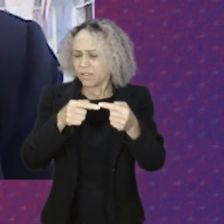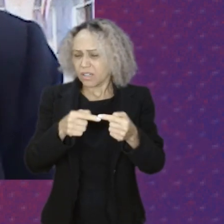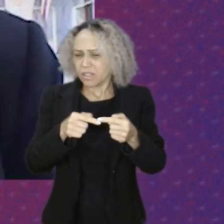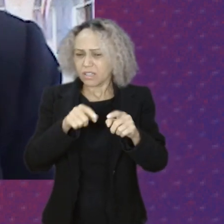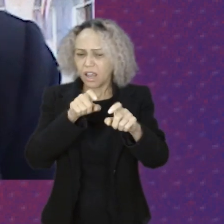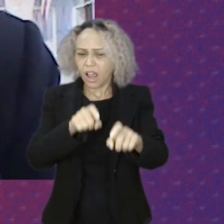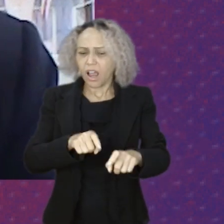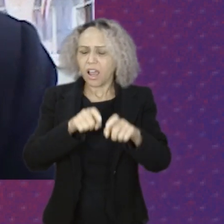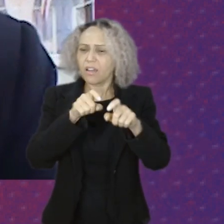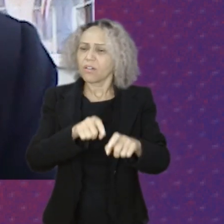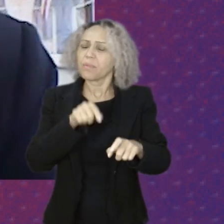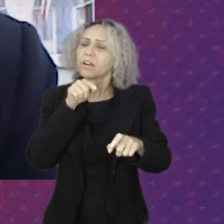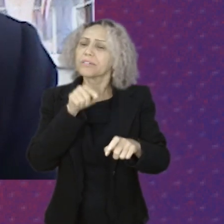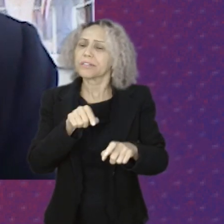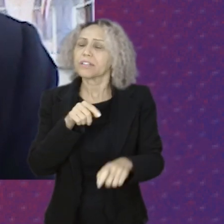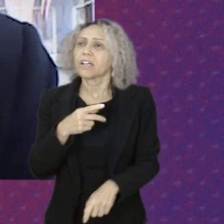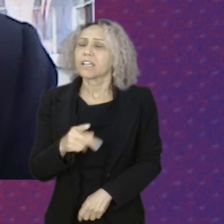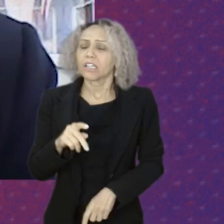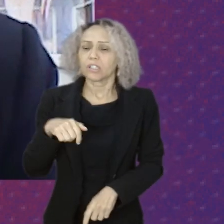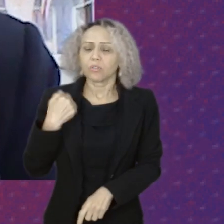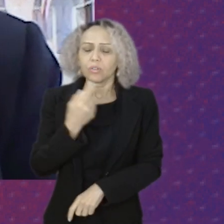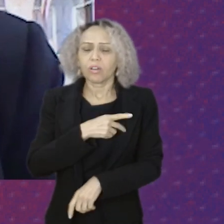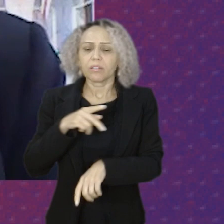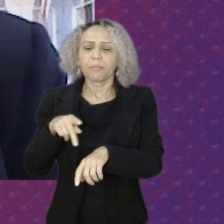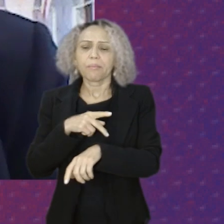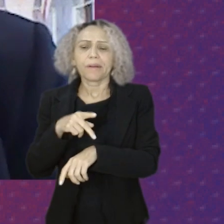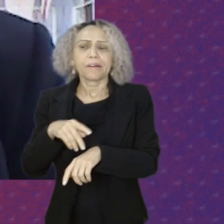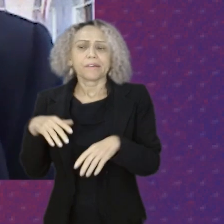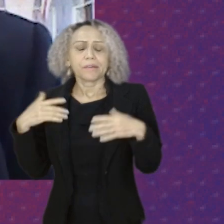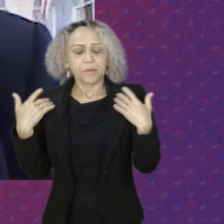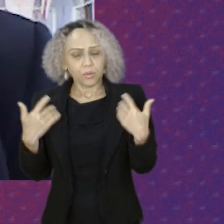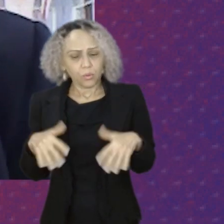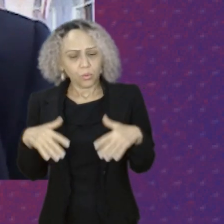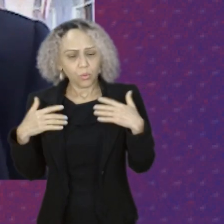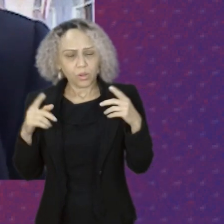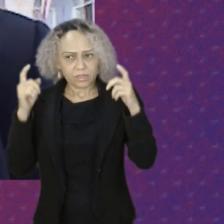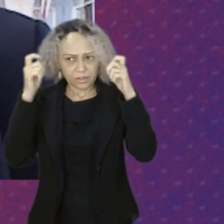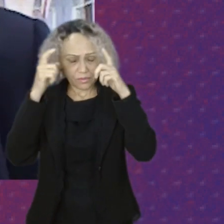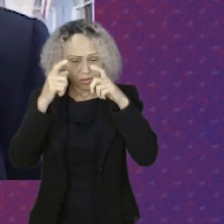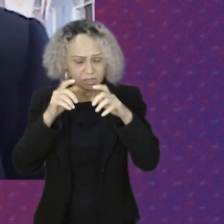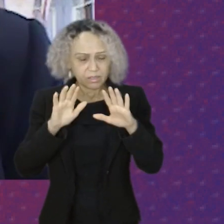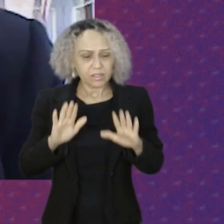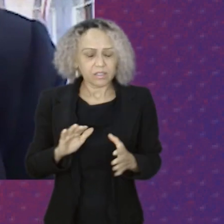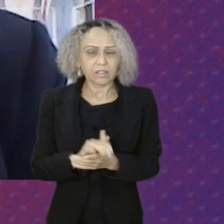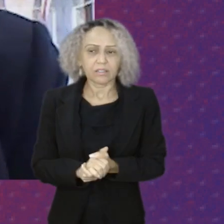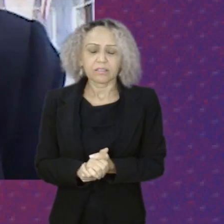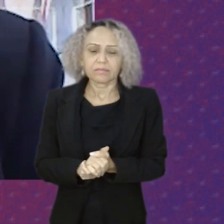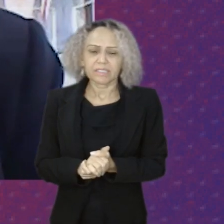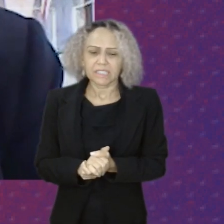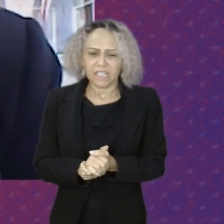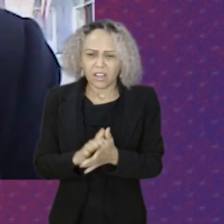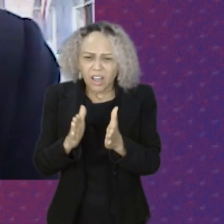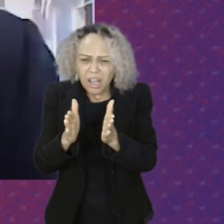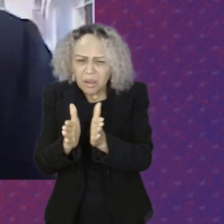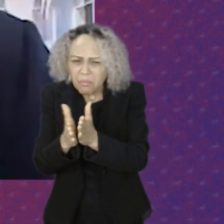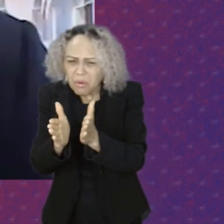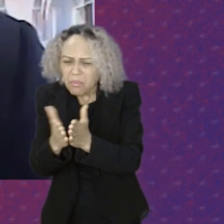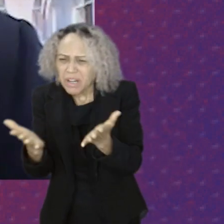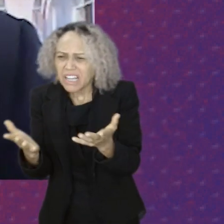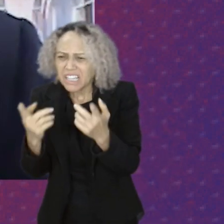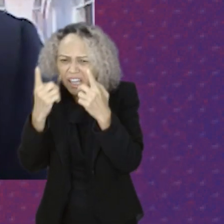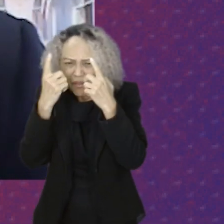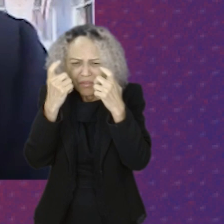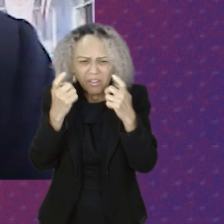país, com isso foi muito ruim. Então, agora, superar esse déficit que tem de pobreza, de fome, de violência, vai demorar